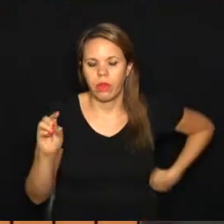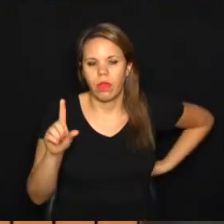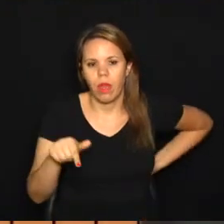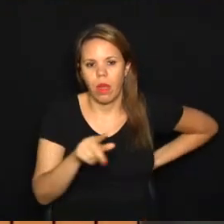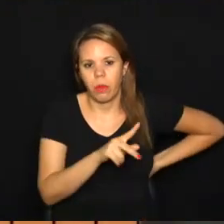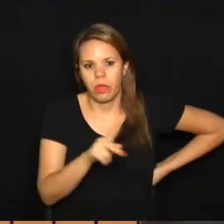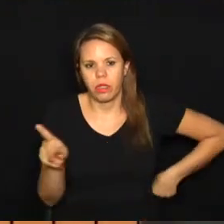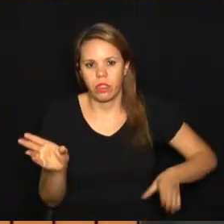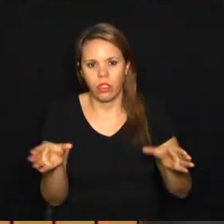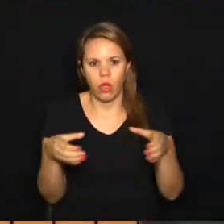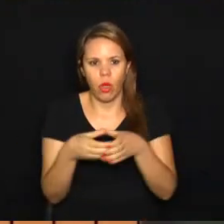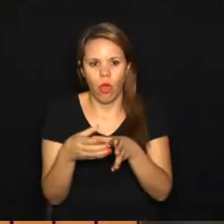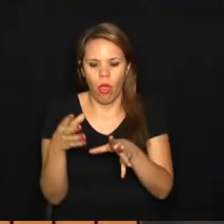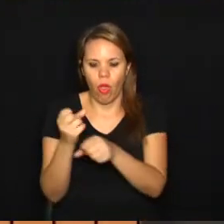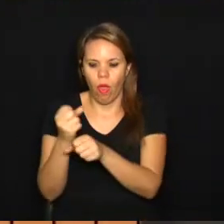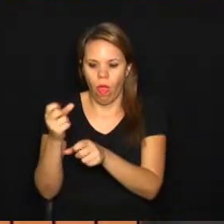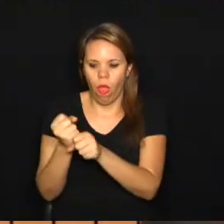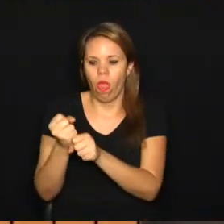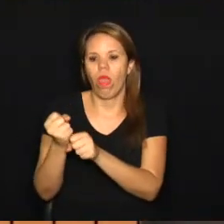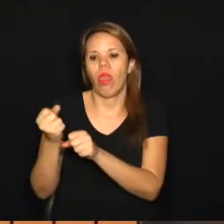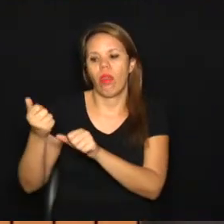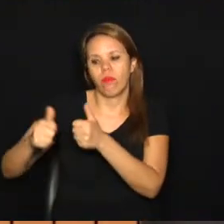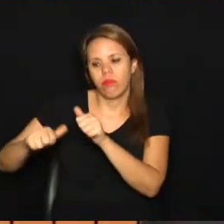direito da Comissão de Finanças e Orçamento.